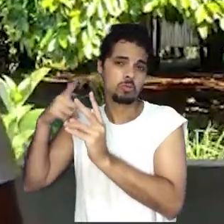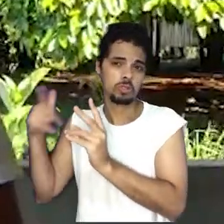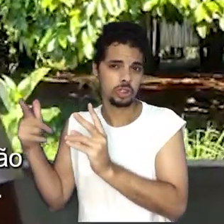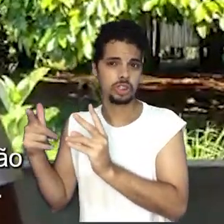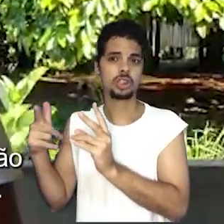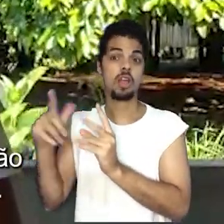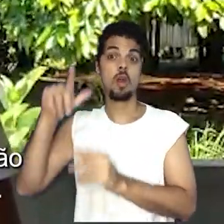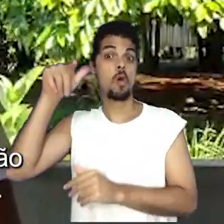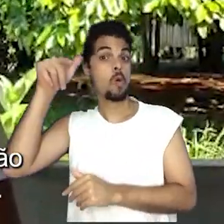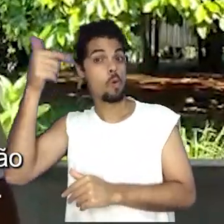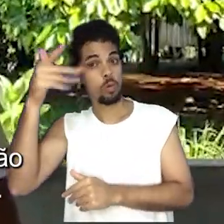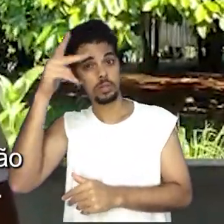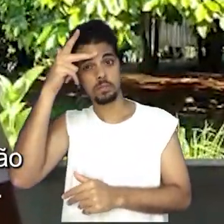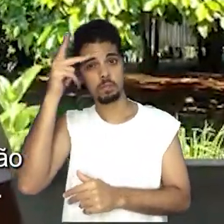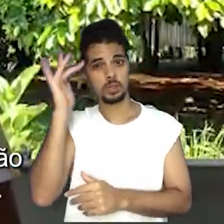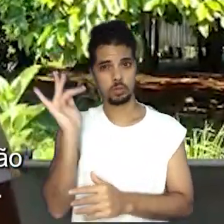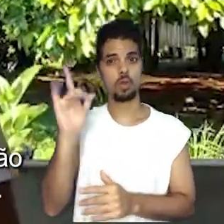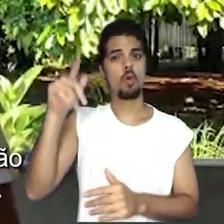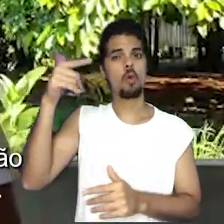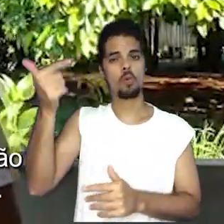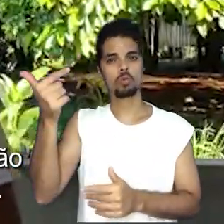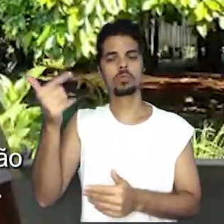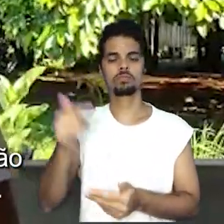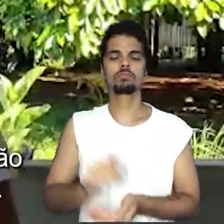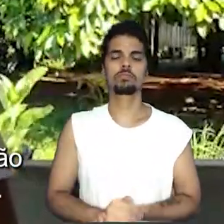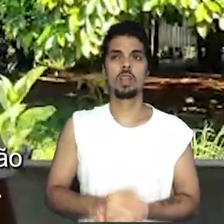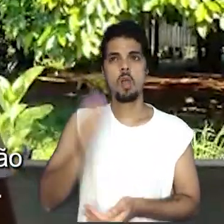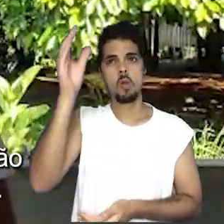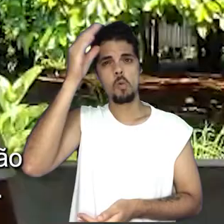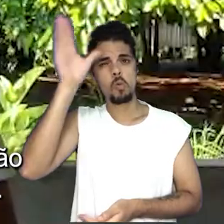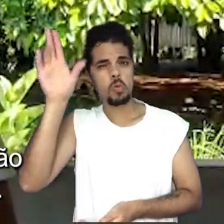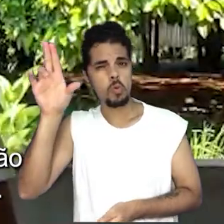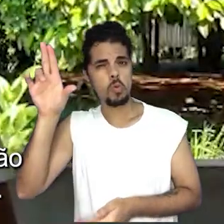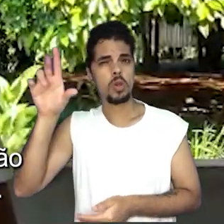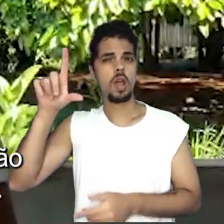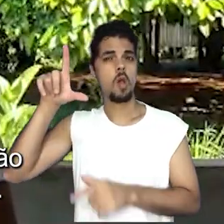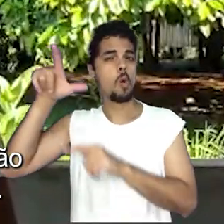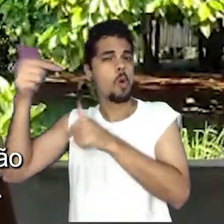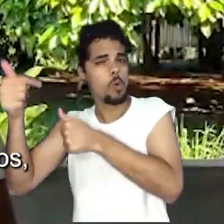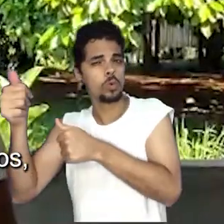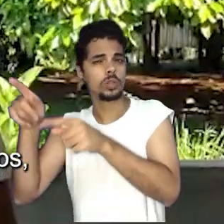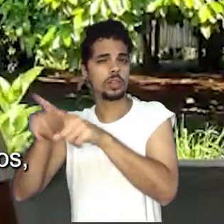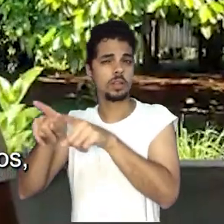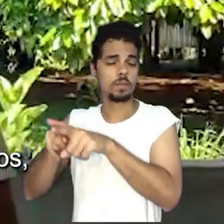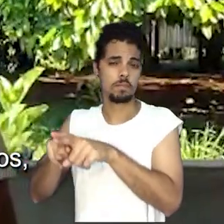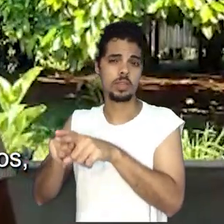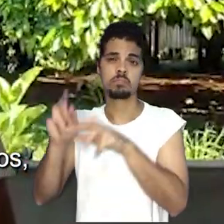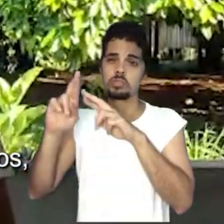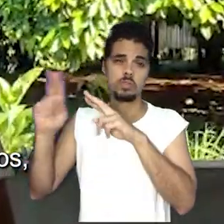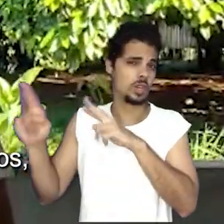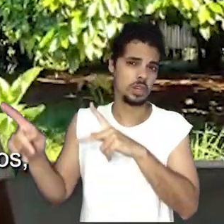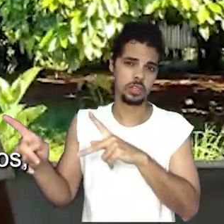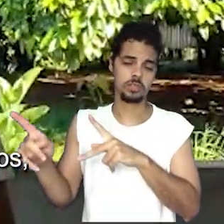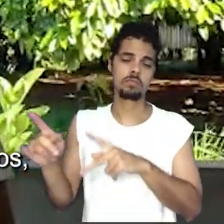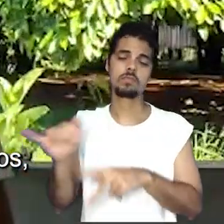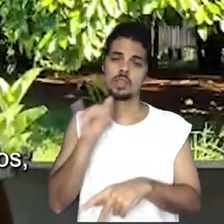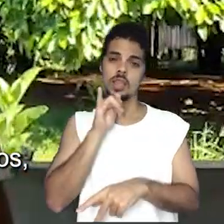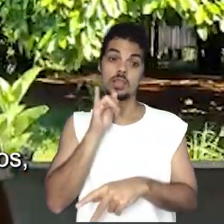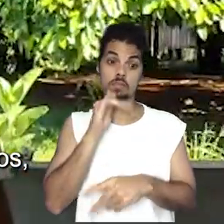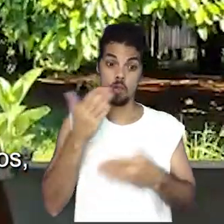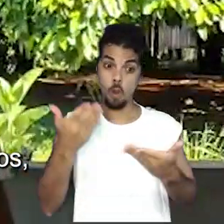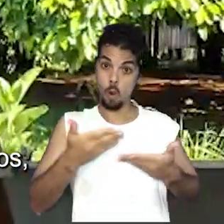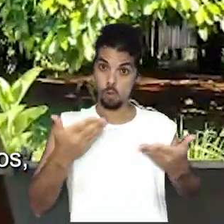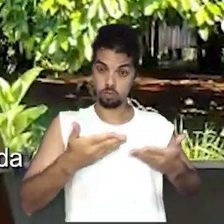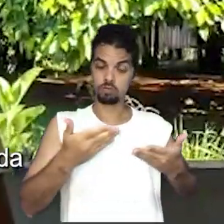era uma educação que era ditada para nós, não era uma educação que está sendo construída por nós hoje, né? Então, a educação ela teve muitos avanços, principalmente